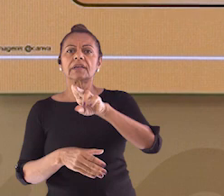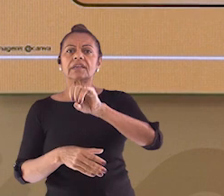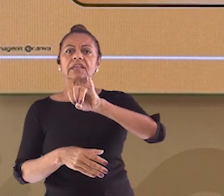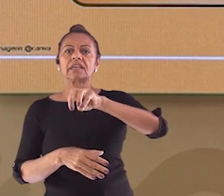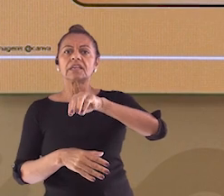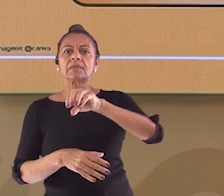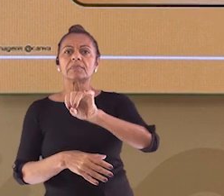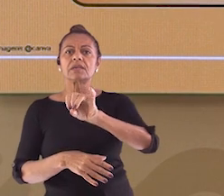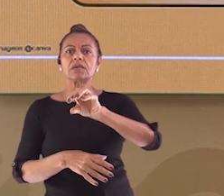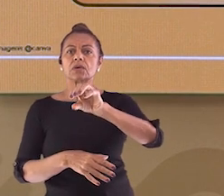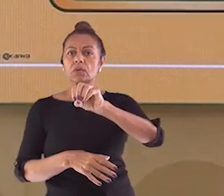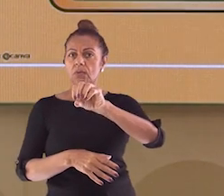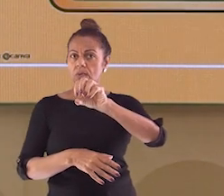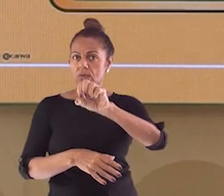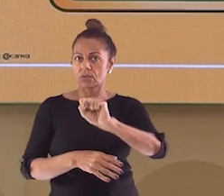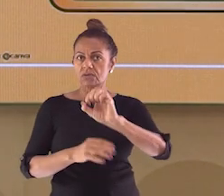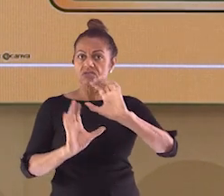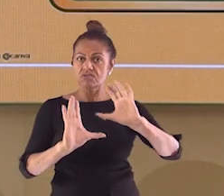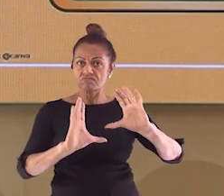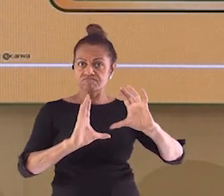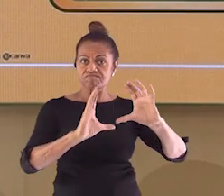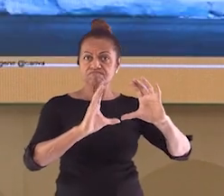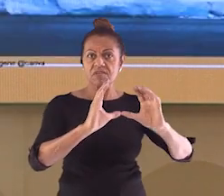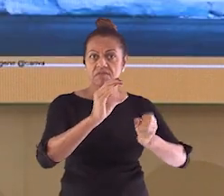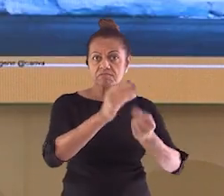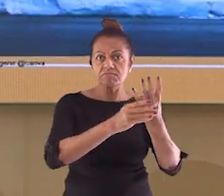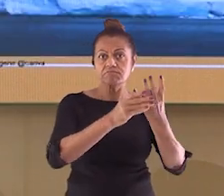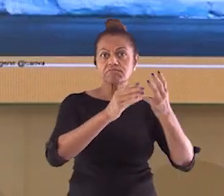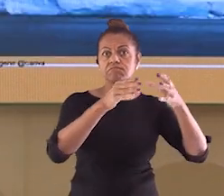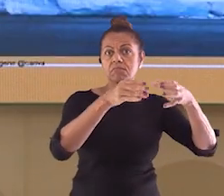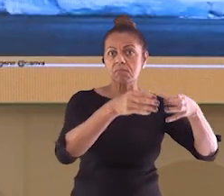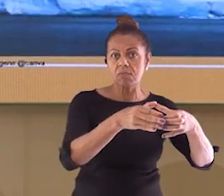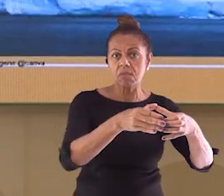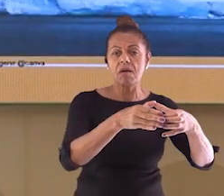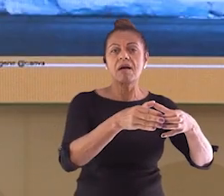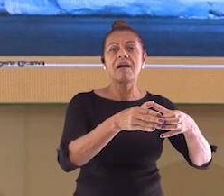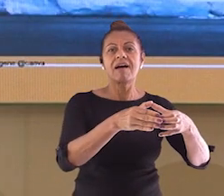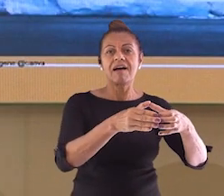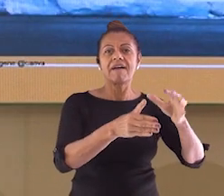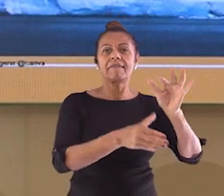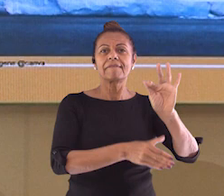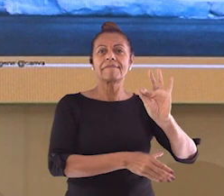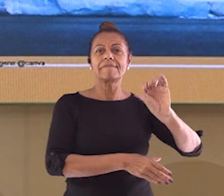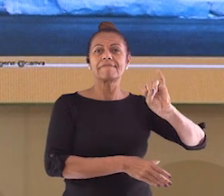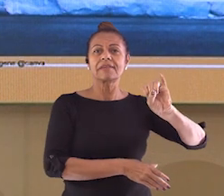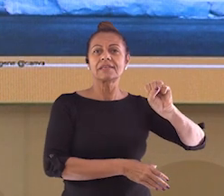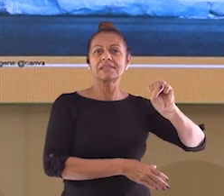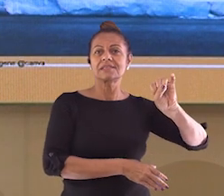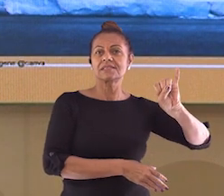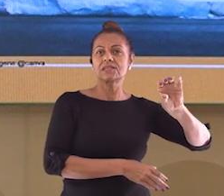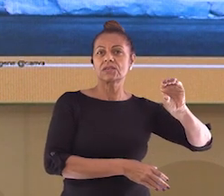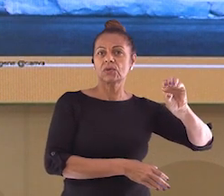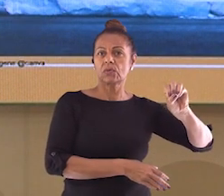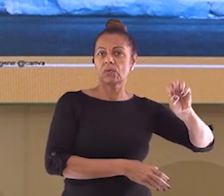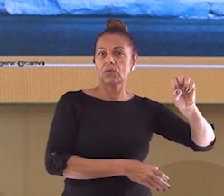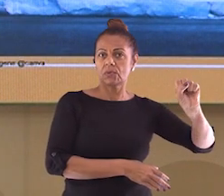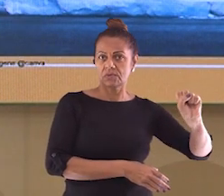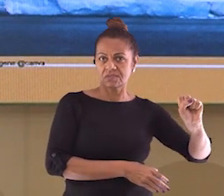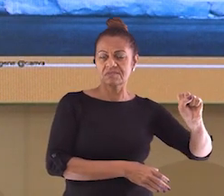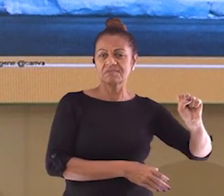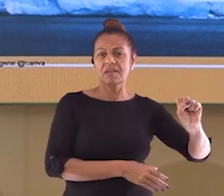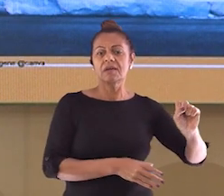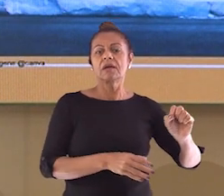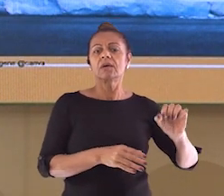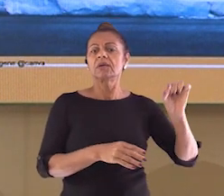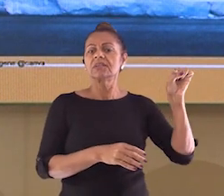fenômenos físicos. O fenômeno físico é toda e qualquer alteração na estrutura física